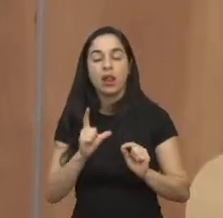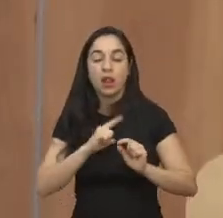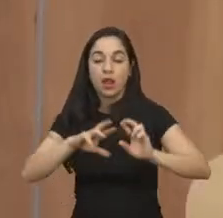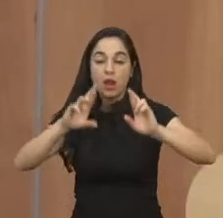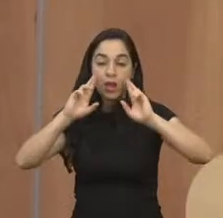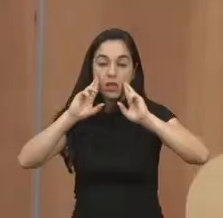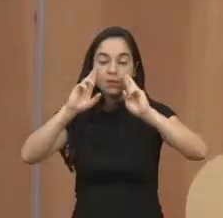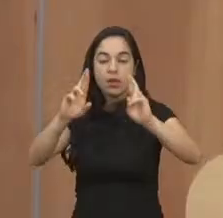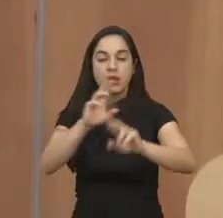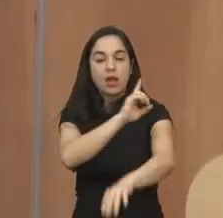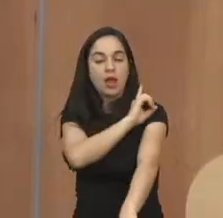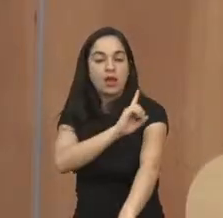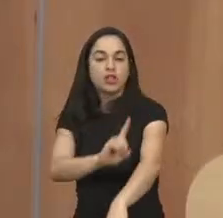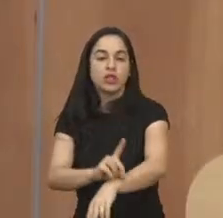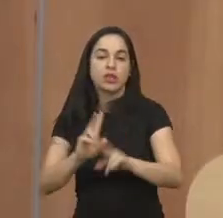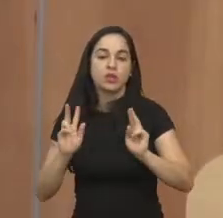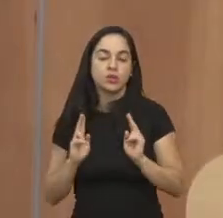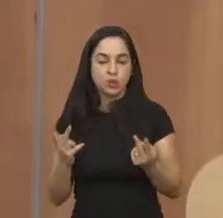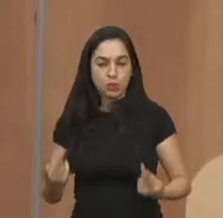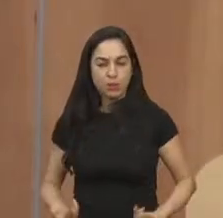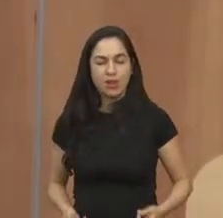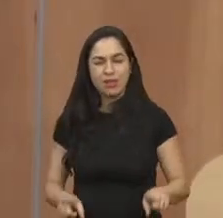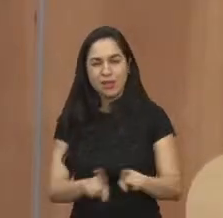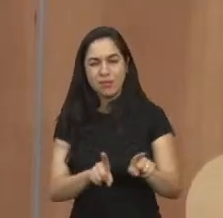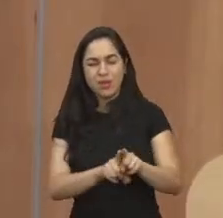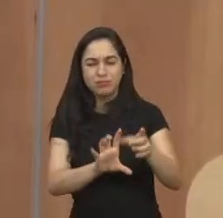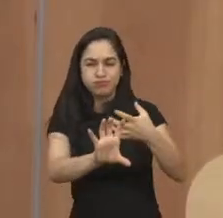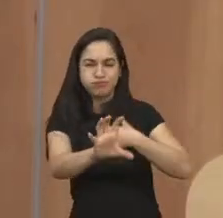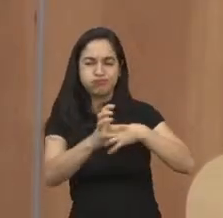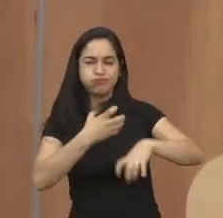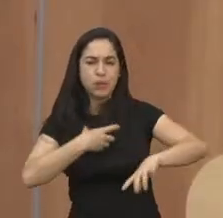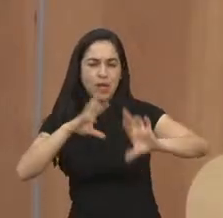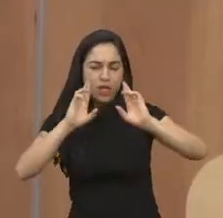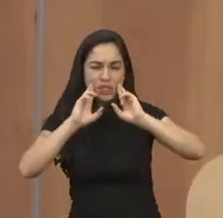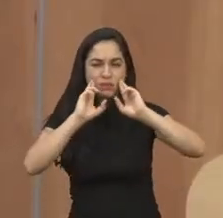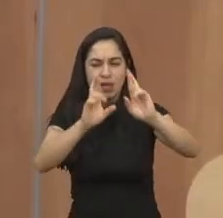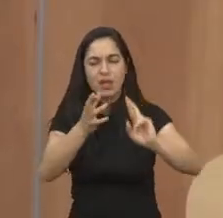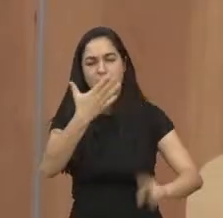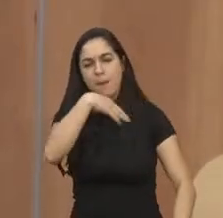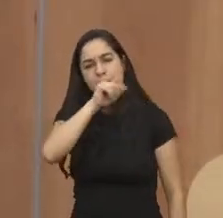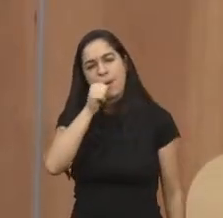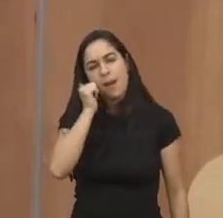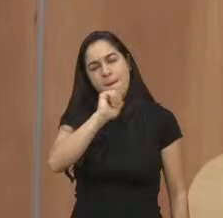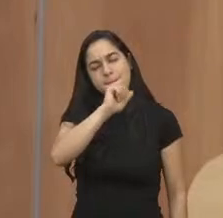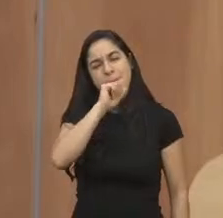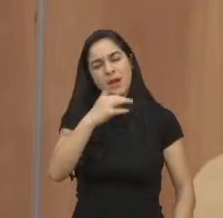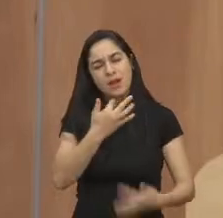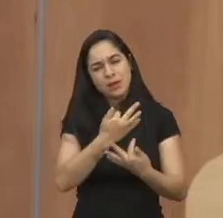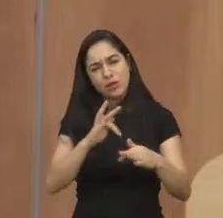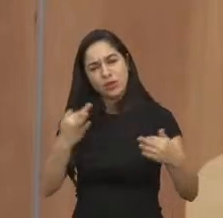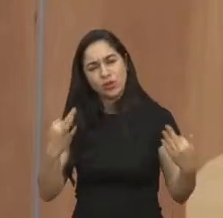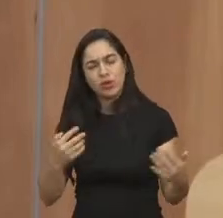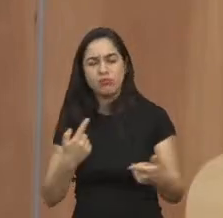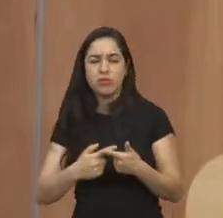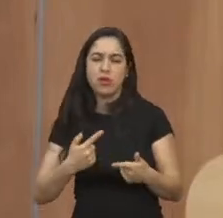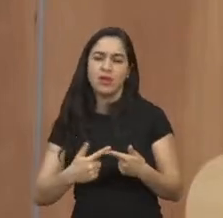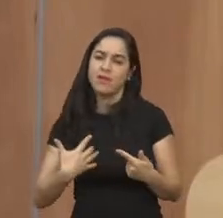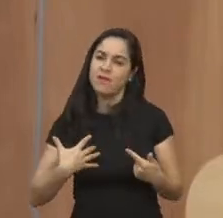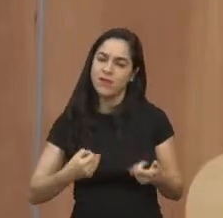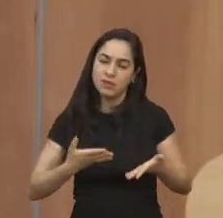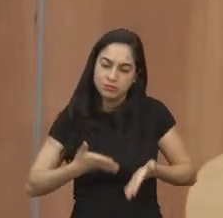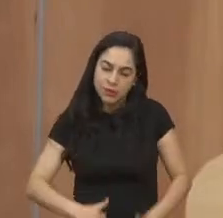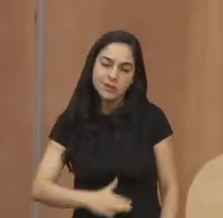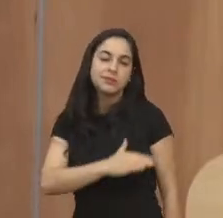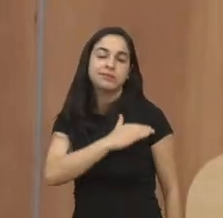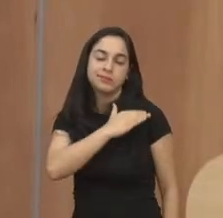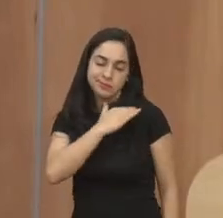respeito à dignidade humana e à dor dos pais que enfrentam uma perda gestacional através do direito ao sepultamento